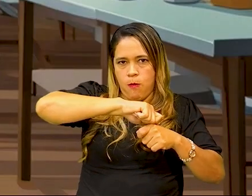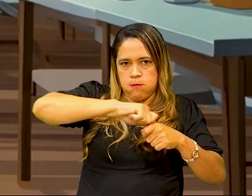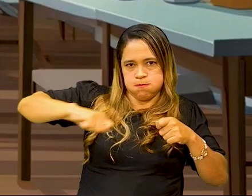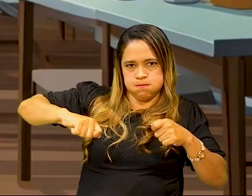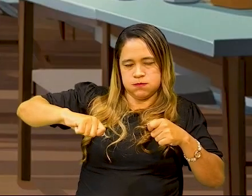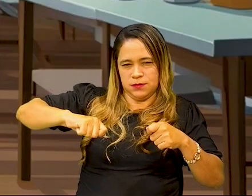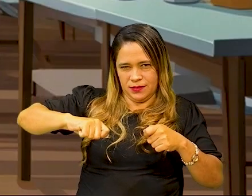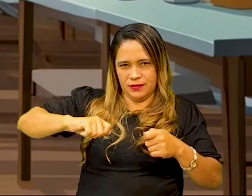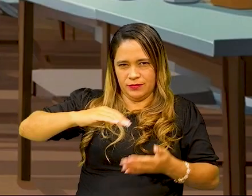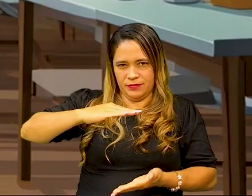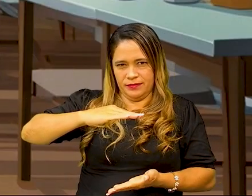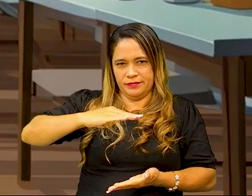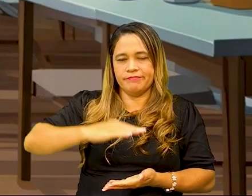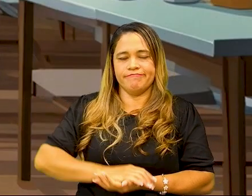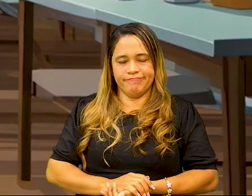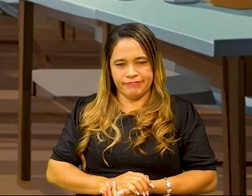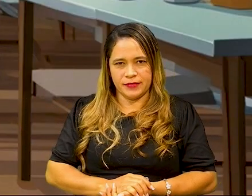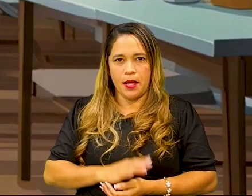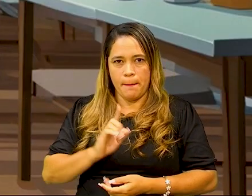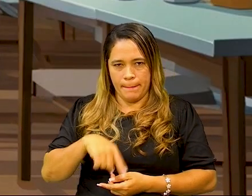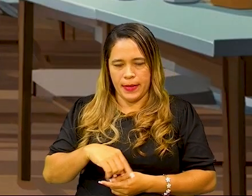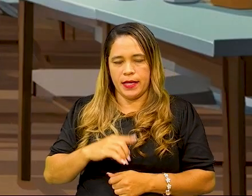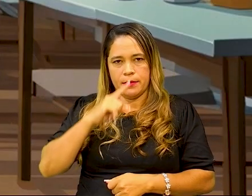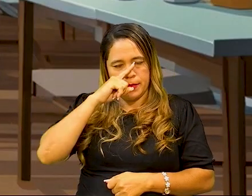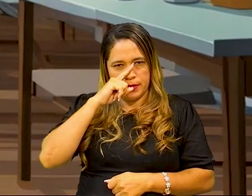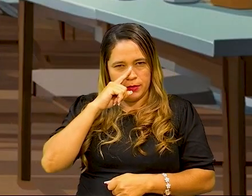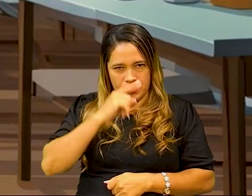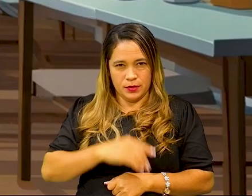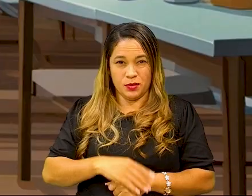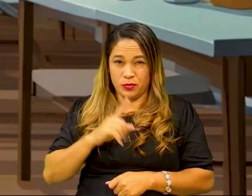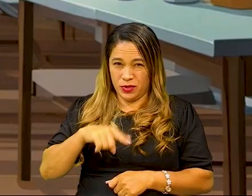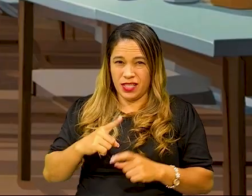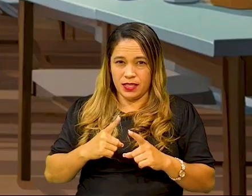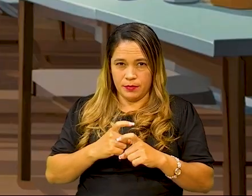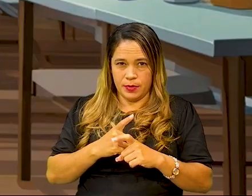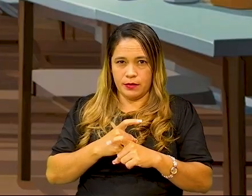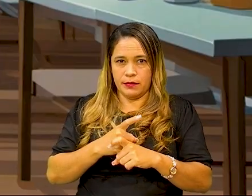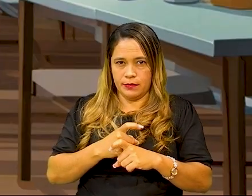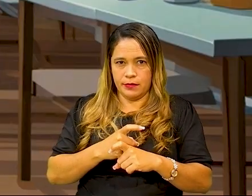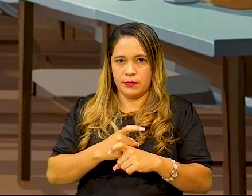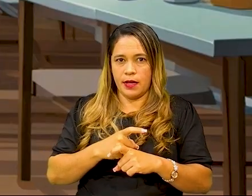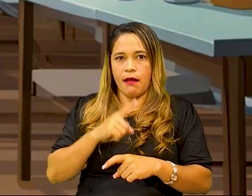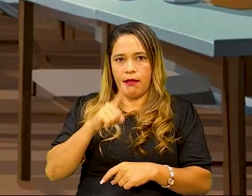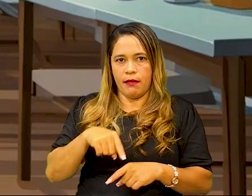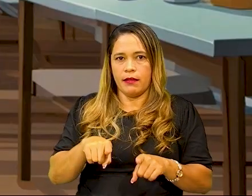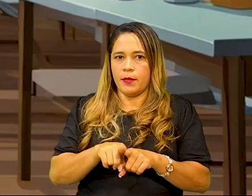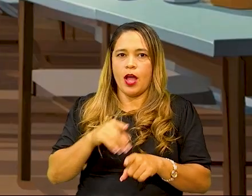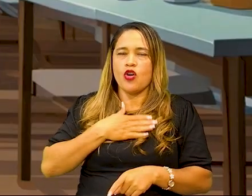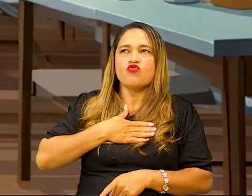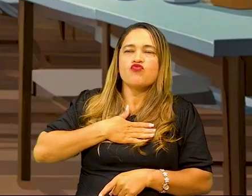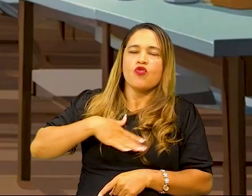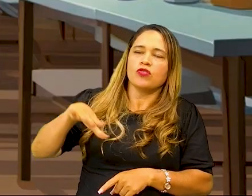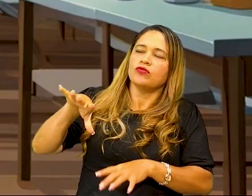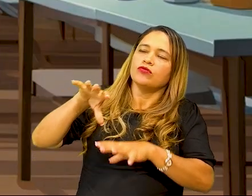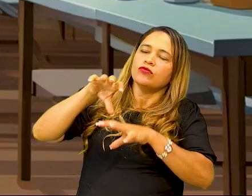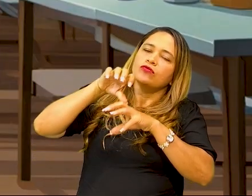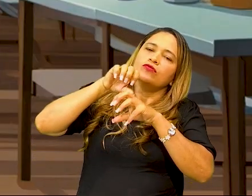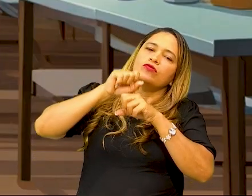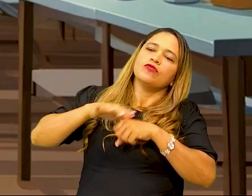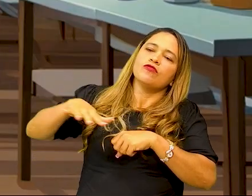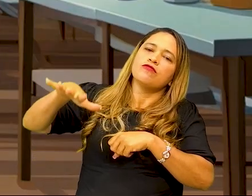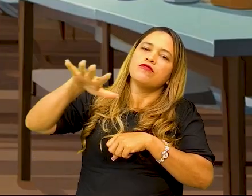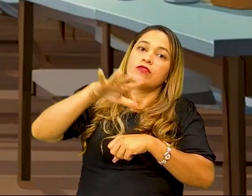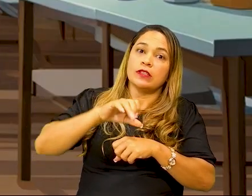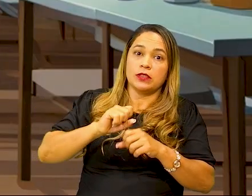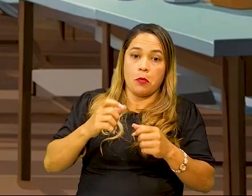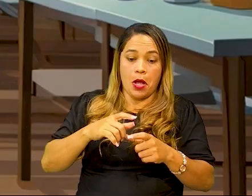volta aqui para mim, são os alimentos mais propícios? É porque essa bactéria também é anaeróbia, ela não gosta de oxigênio. E aí, de repente, uma